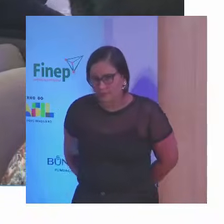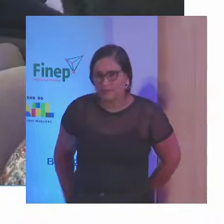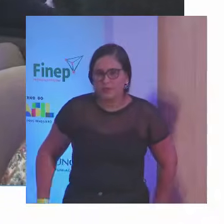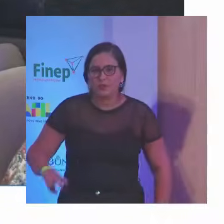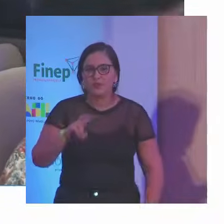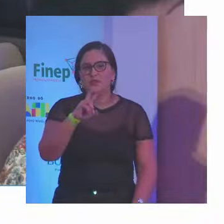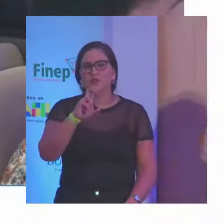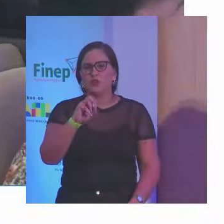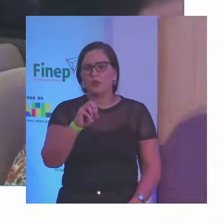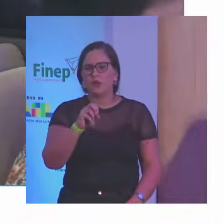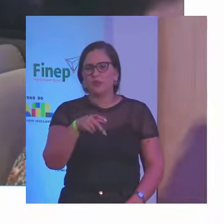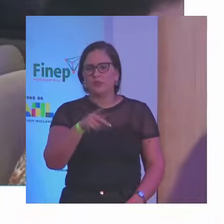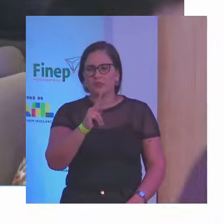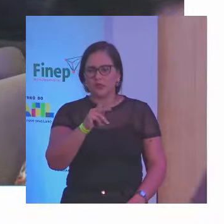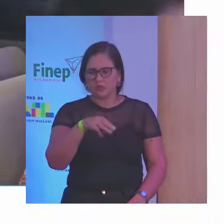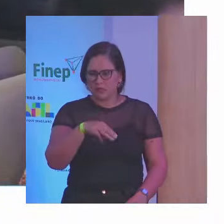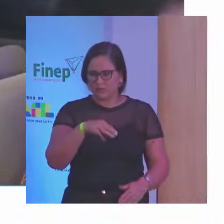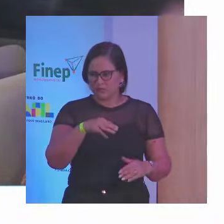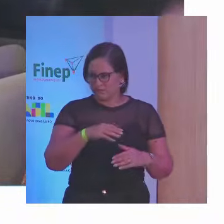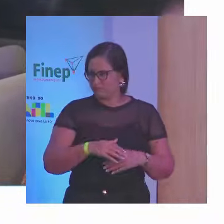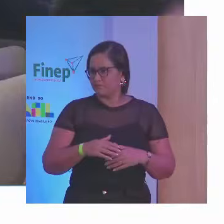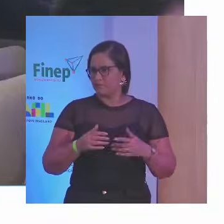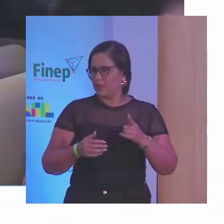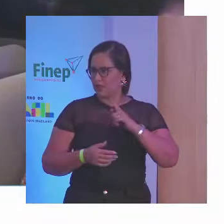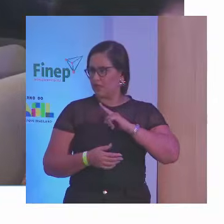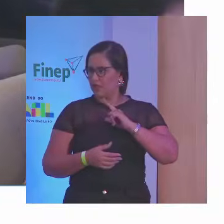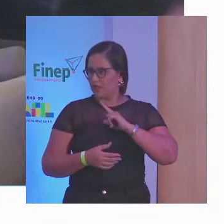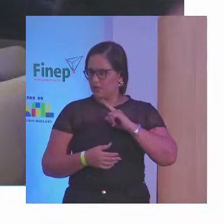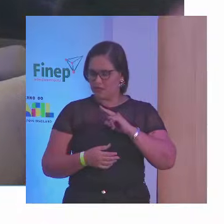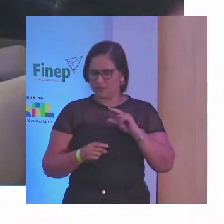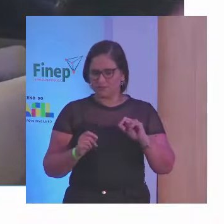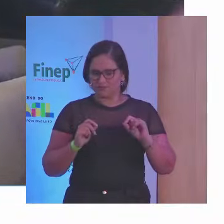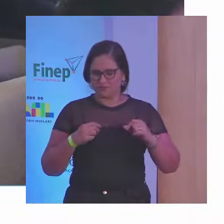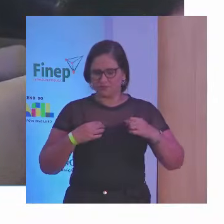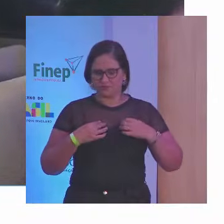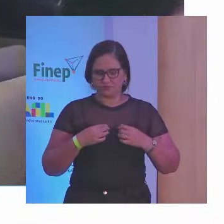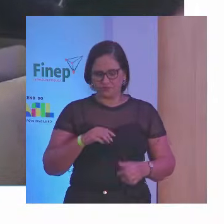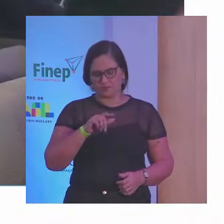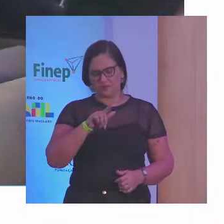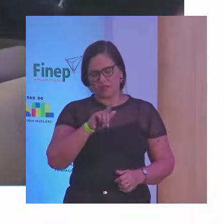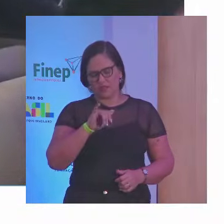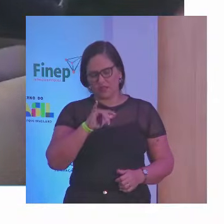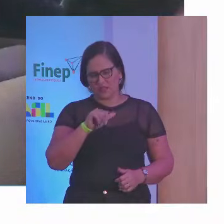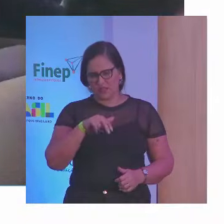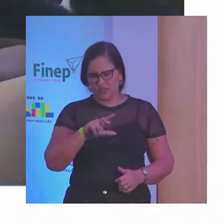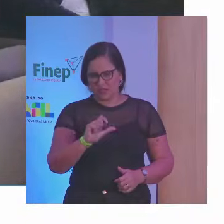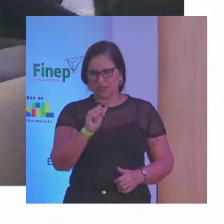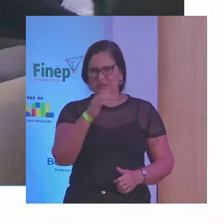a noroeste, você tem a Guiana Francesa.